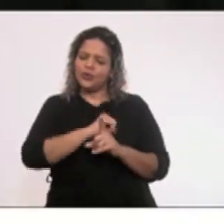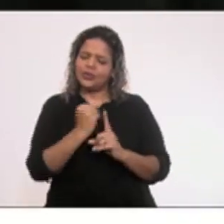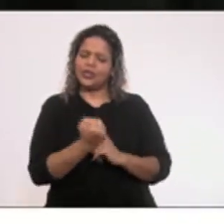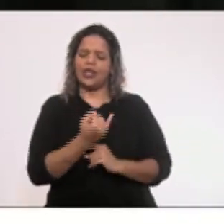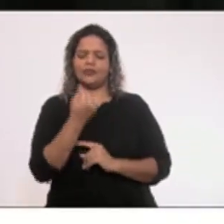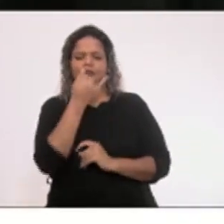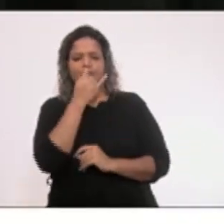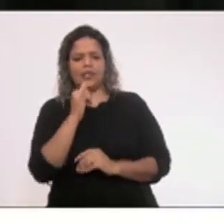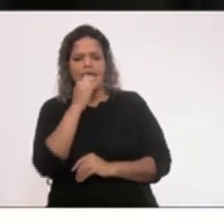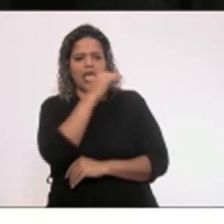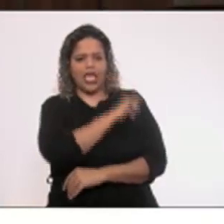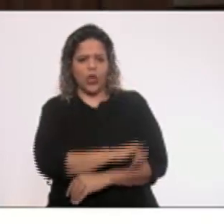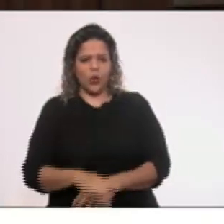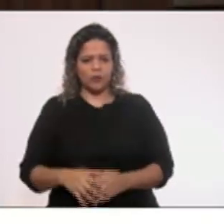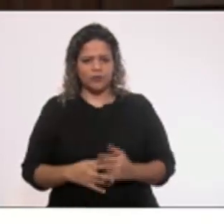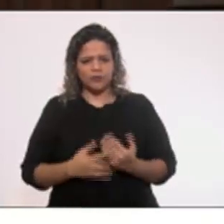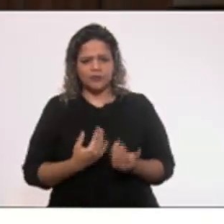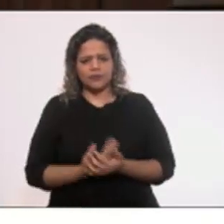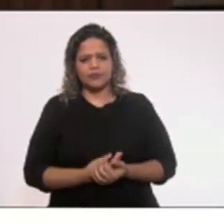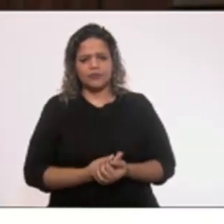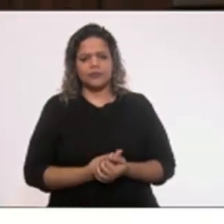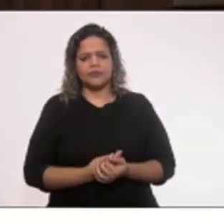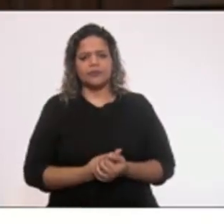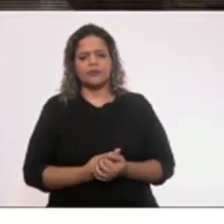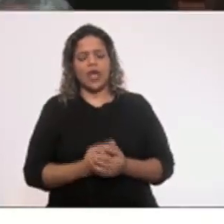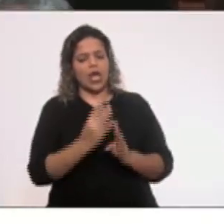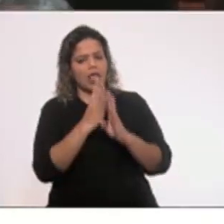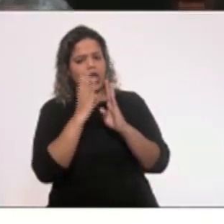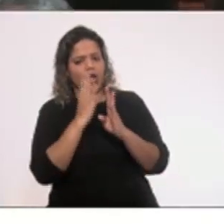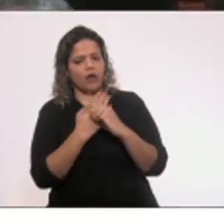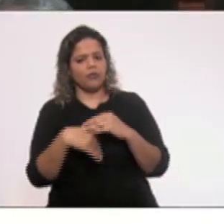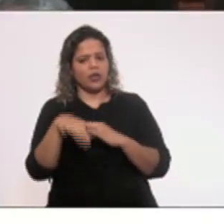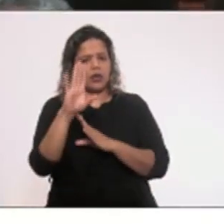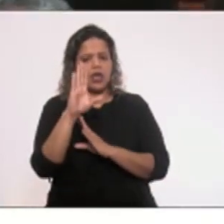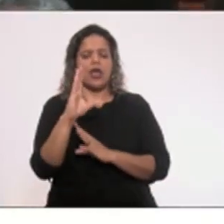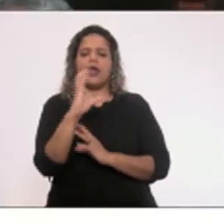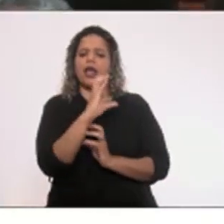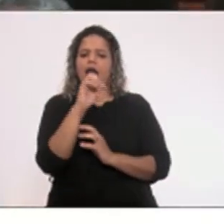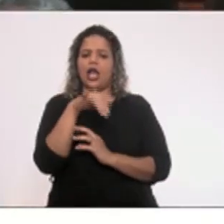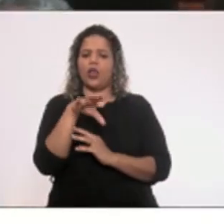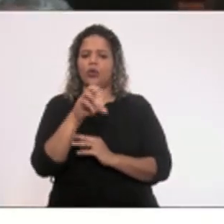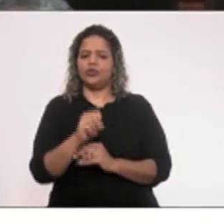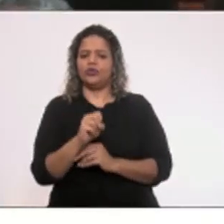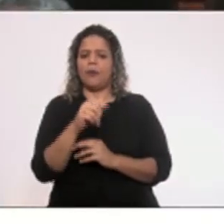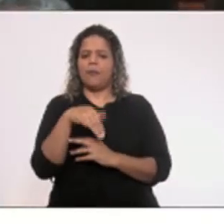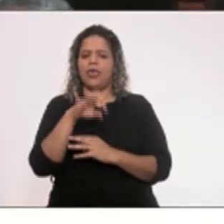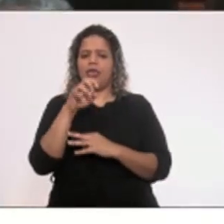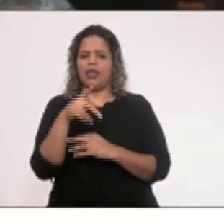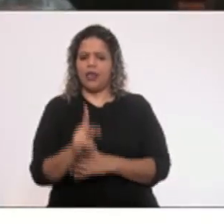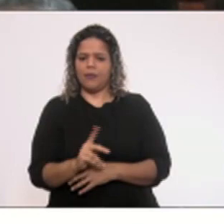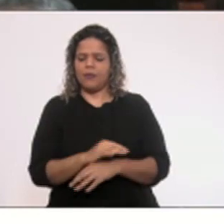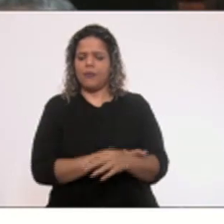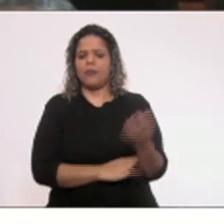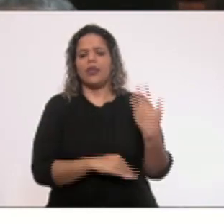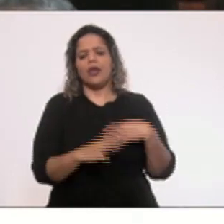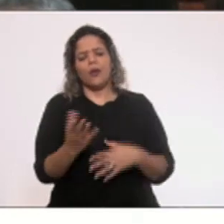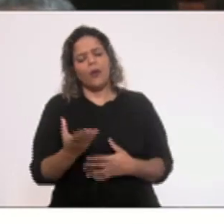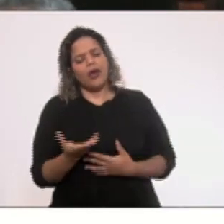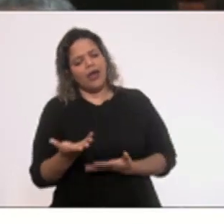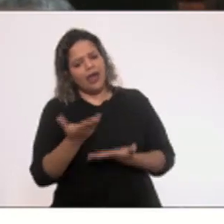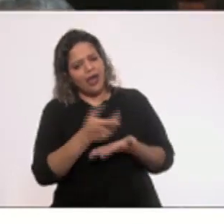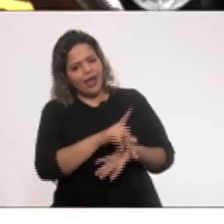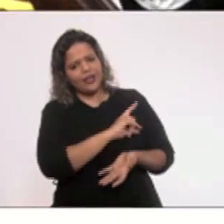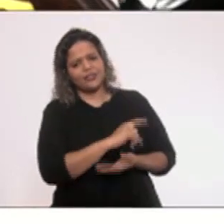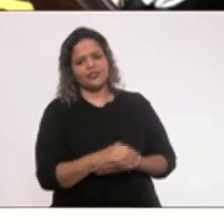fluminense. Parabéns aos autores. Senhor Obrigado. Presidente. Questão de ordem levantada pelo deputado Carlos Mink. Eu queria antes, deputada Tia Ju,